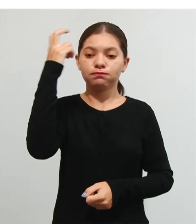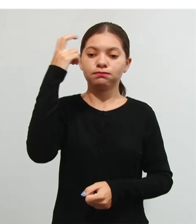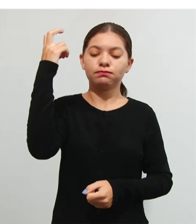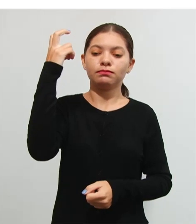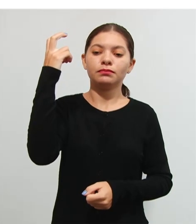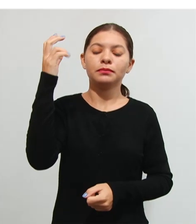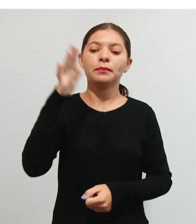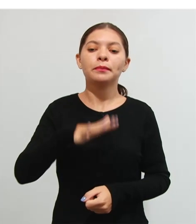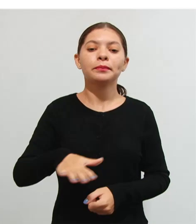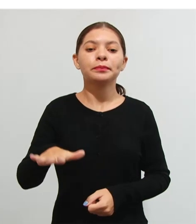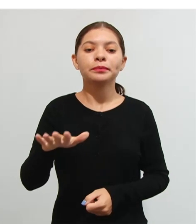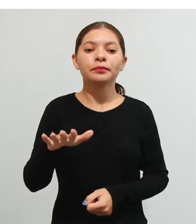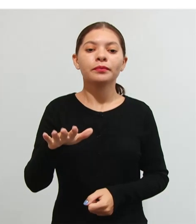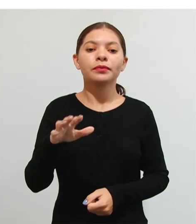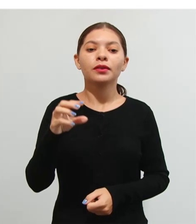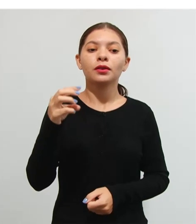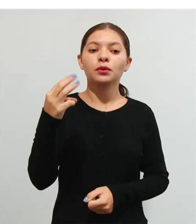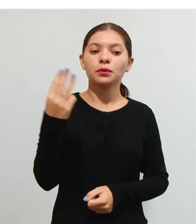Já o transtorno